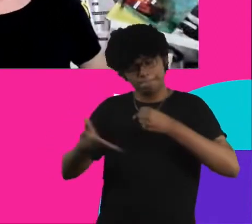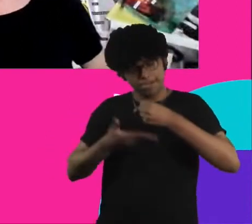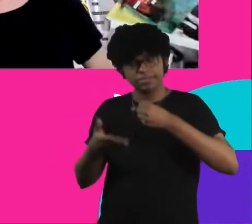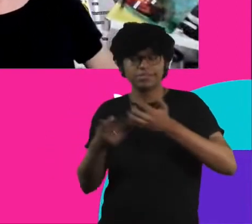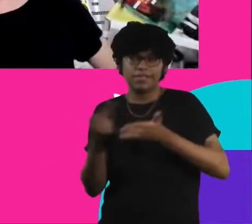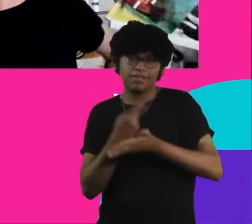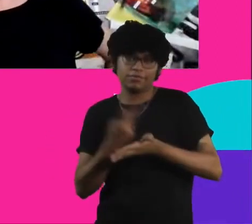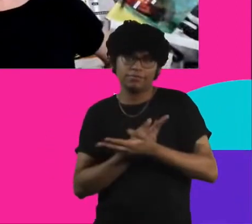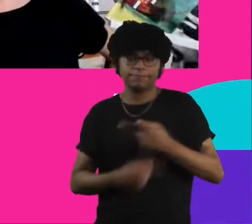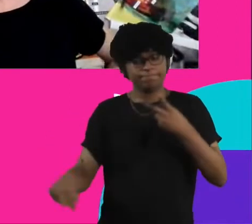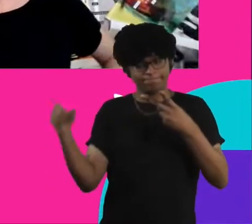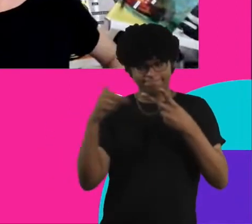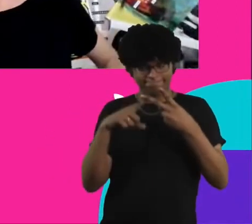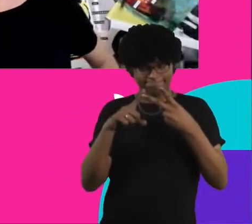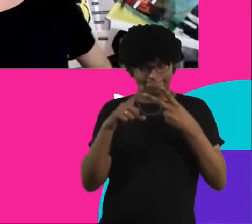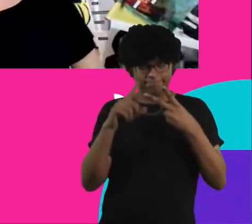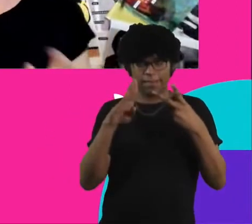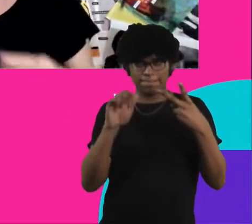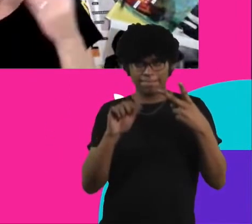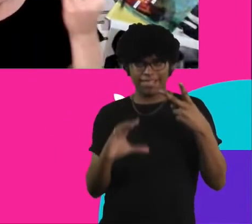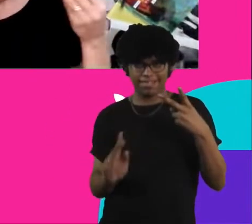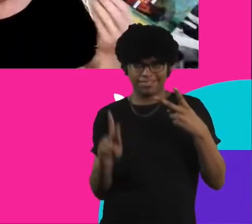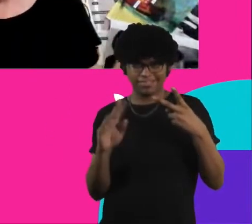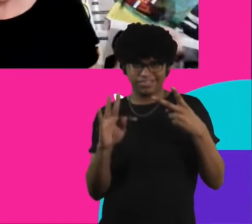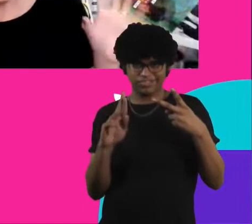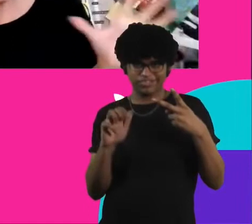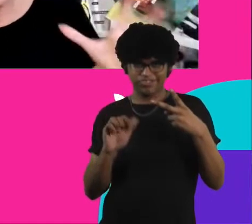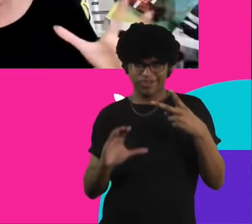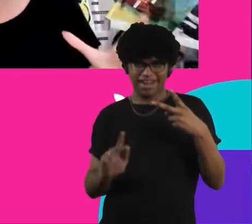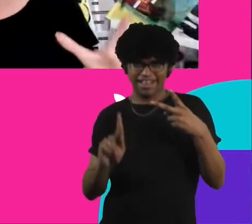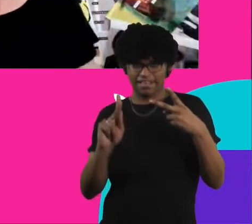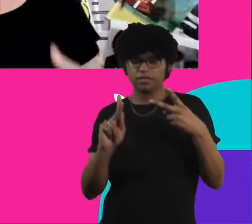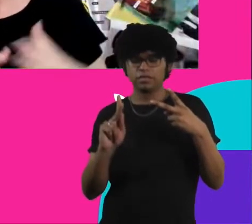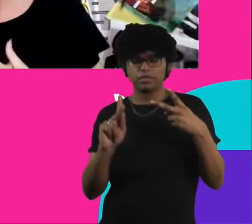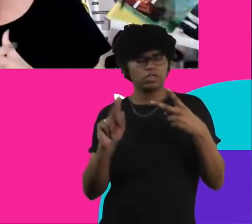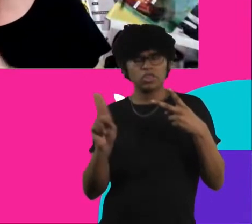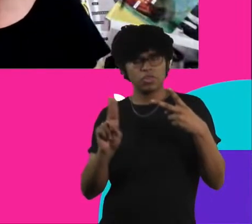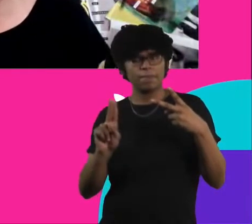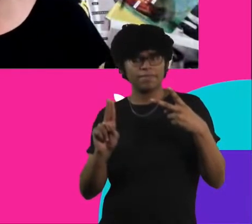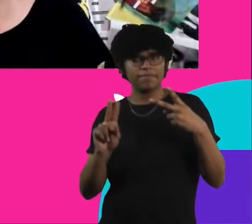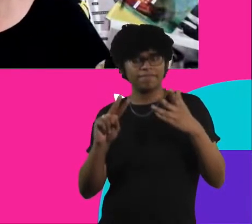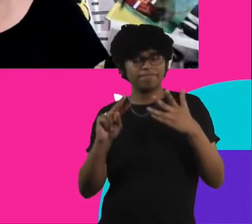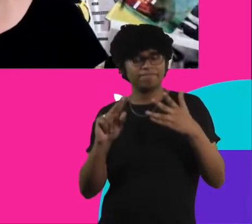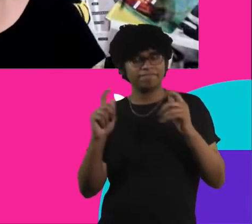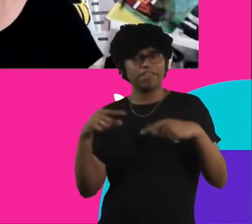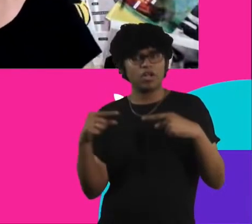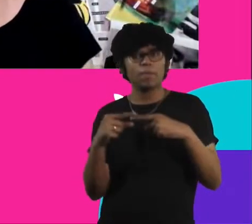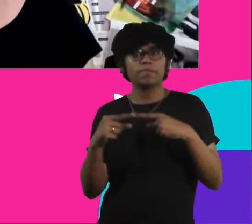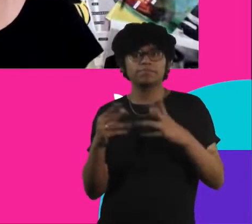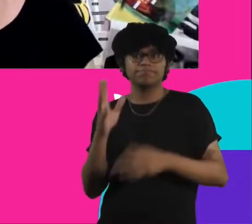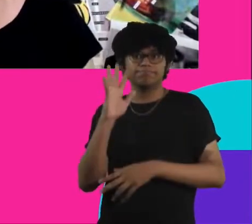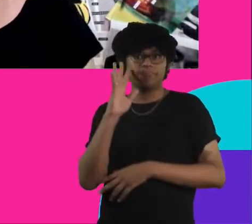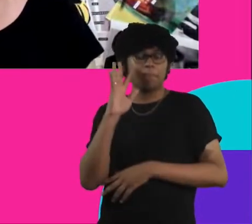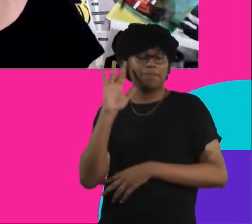tá? E o outro chama backtrack, que o nome, né, ele faz sentido. Pensa que eu estou tendo que